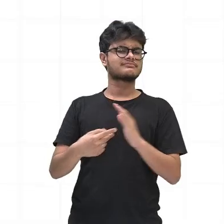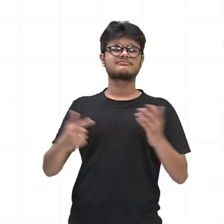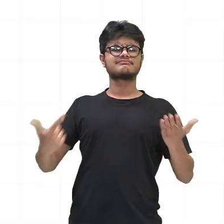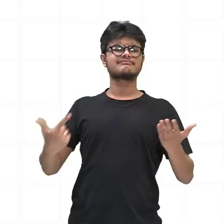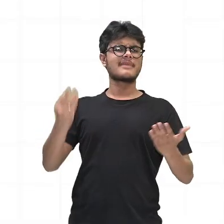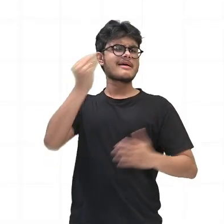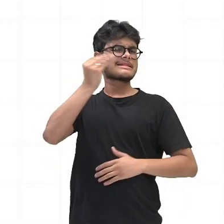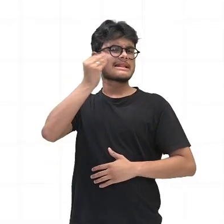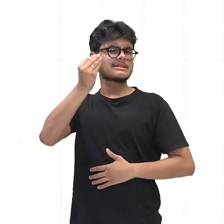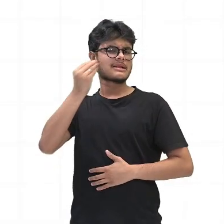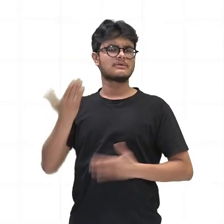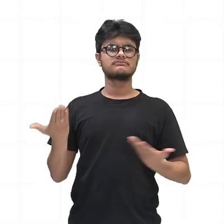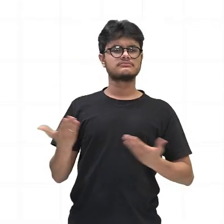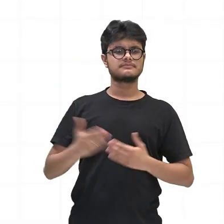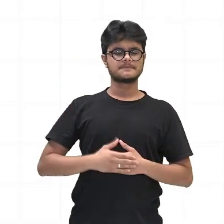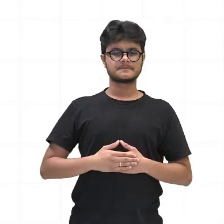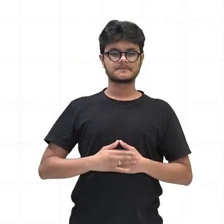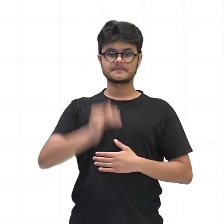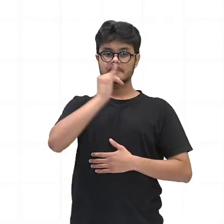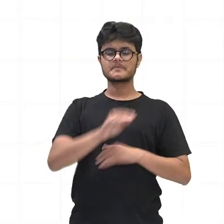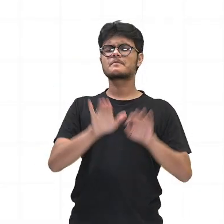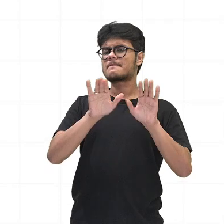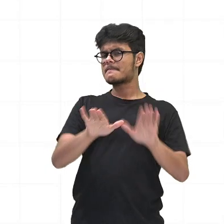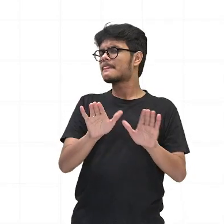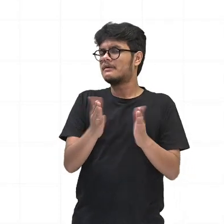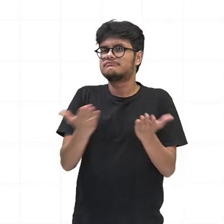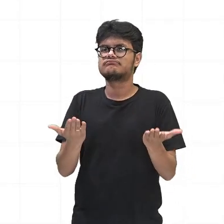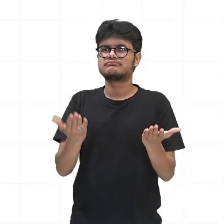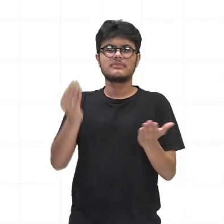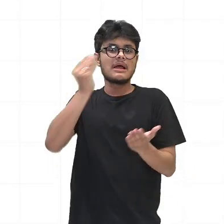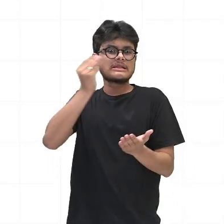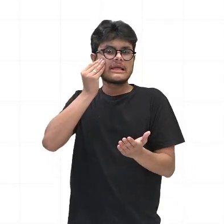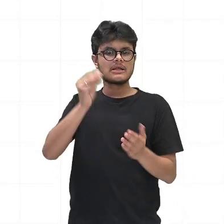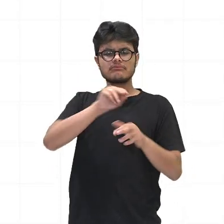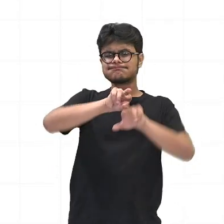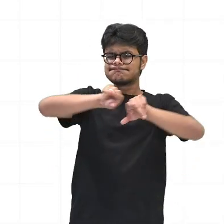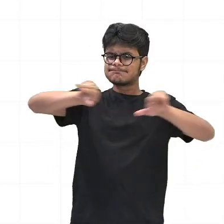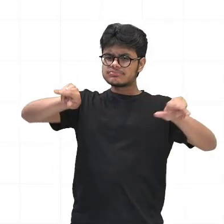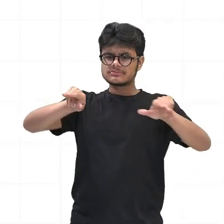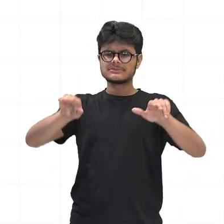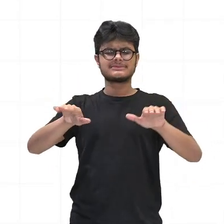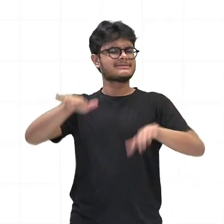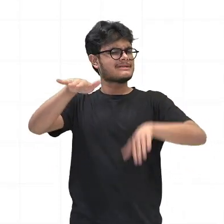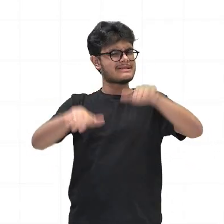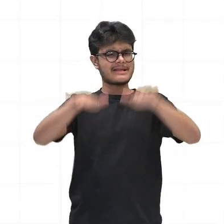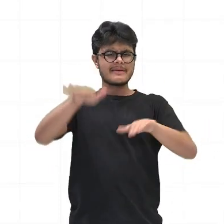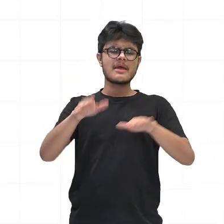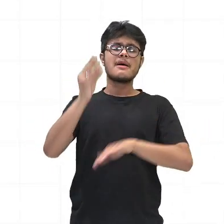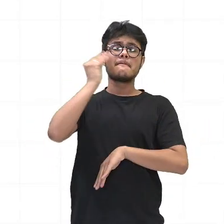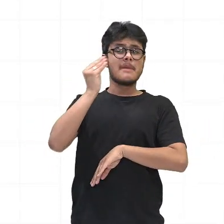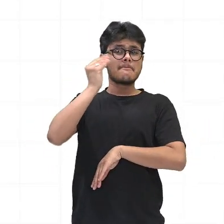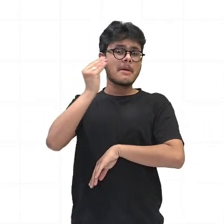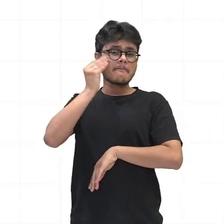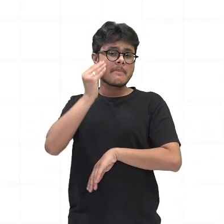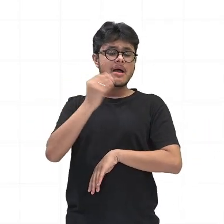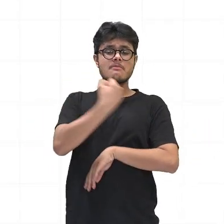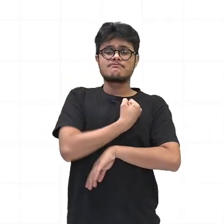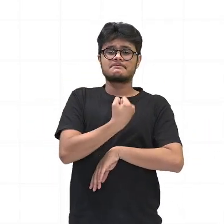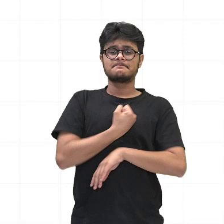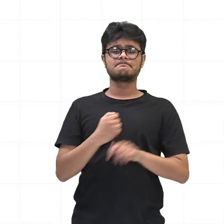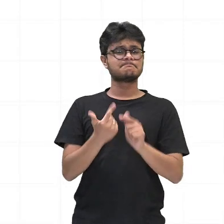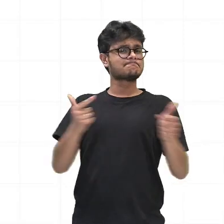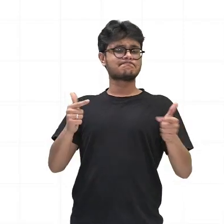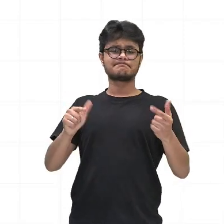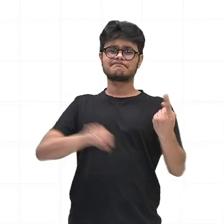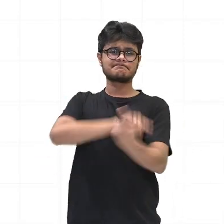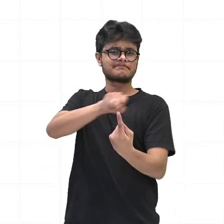aleatórios. Experimentos aleatórios é qualquer experimento cujo resultado não se